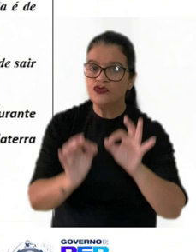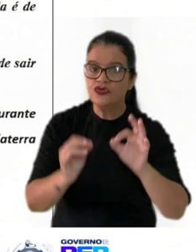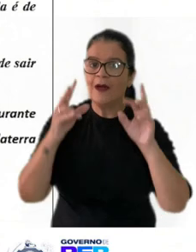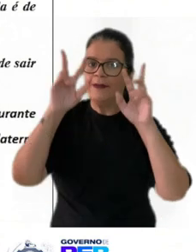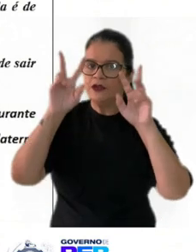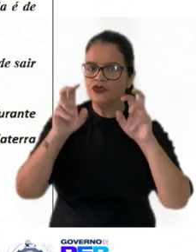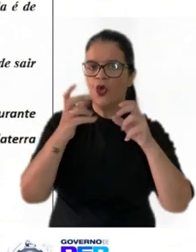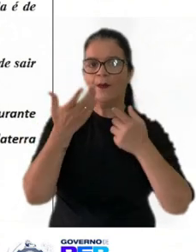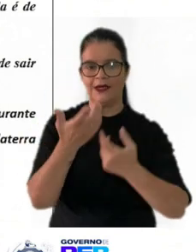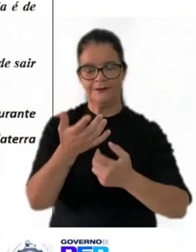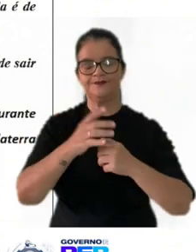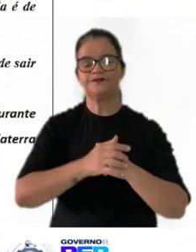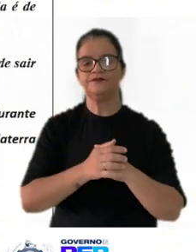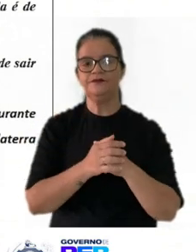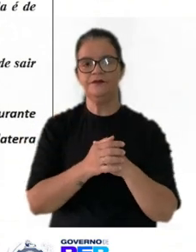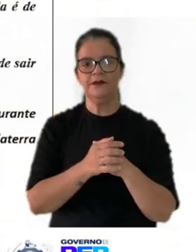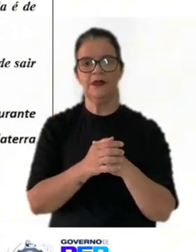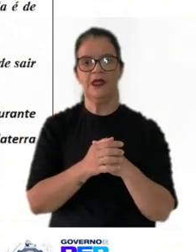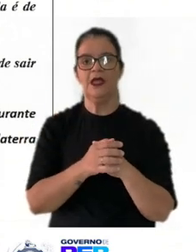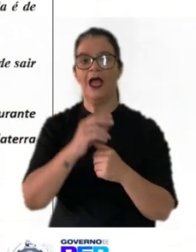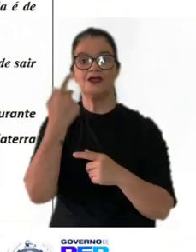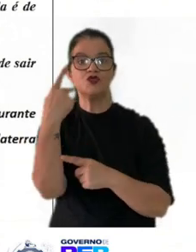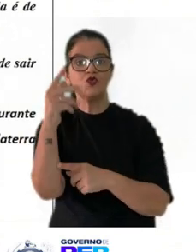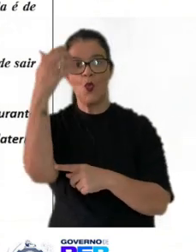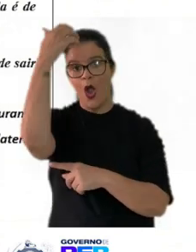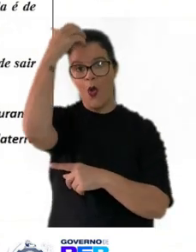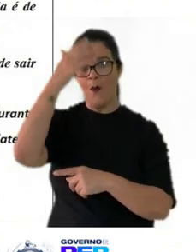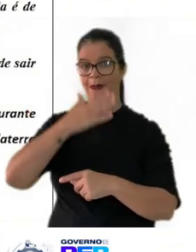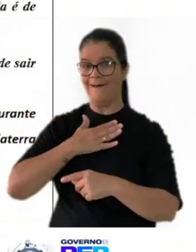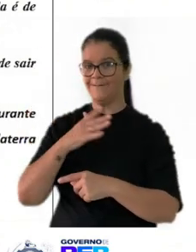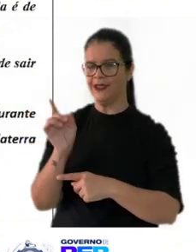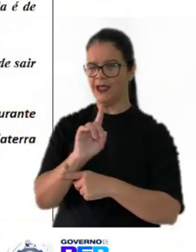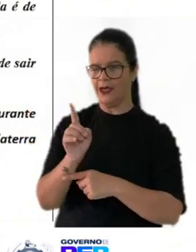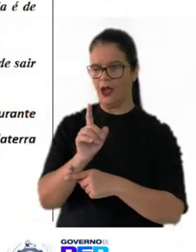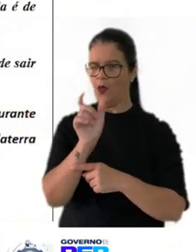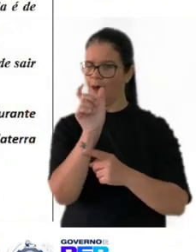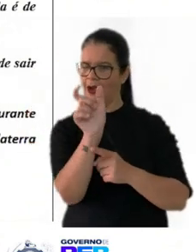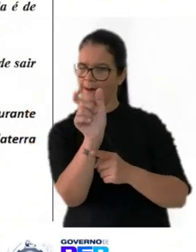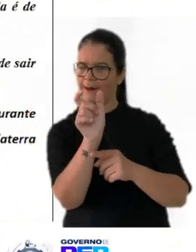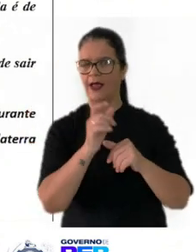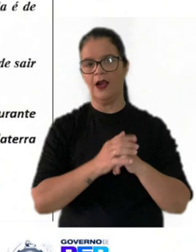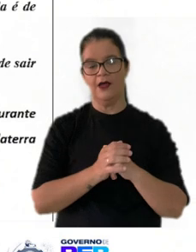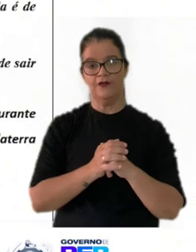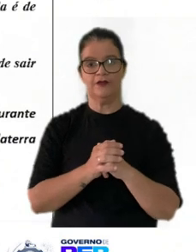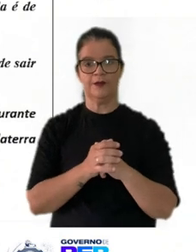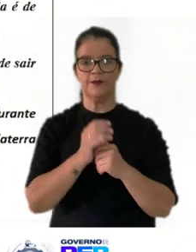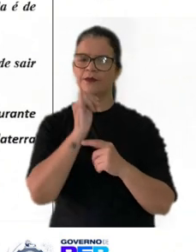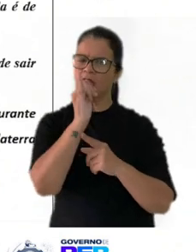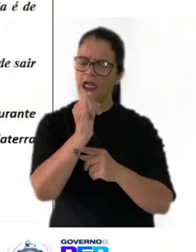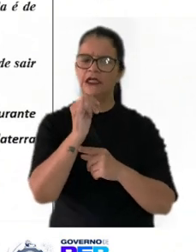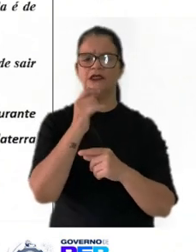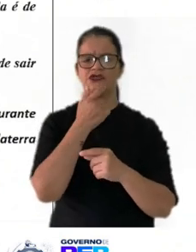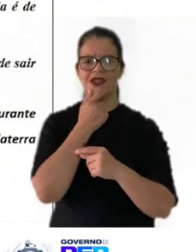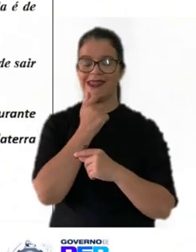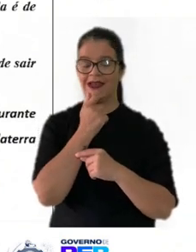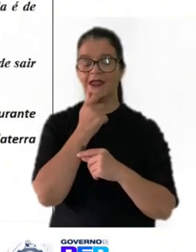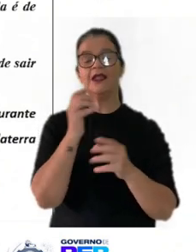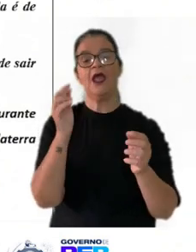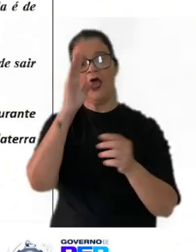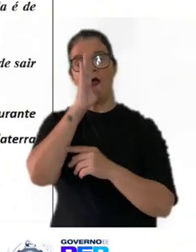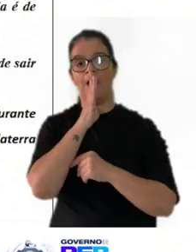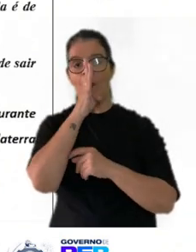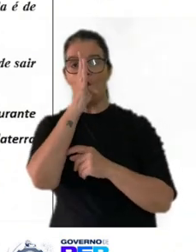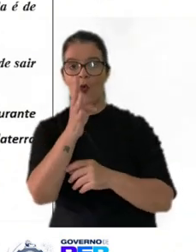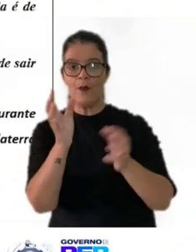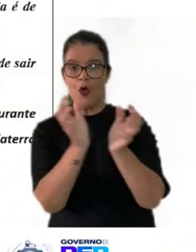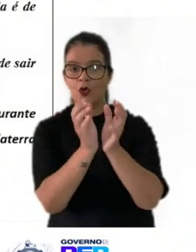it's your fault é a sua culpa não minha e aí ele diz que a Inglaterra culpou o grupo pela expulsão